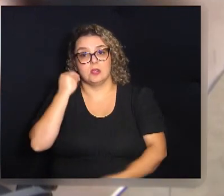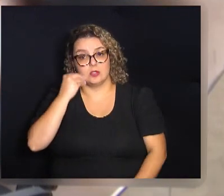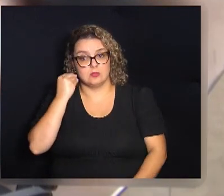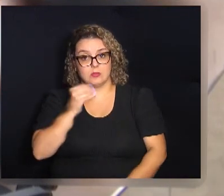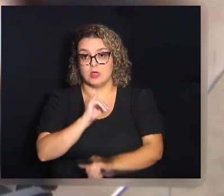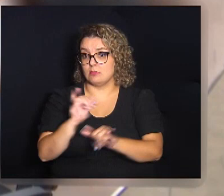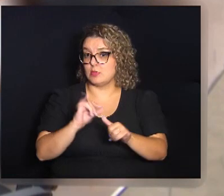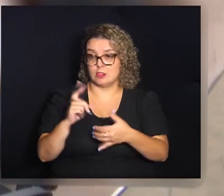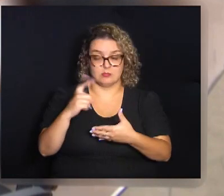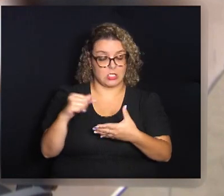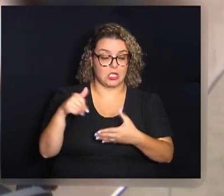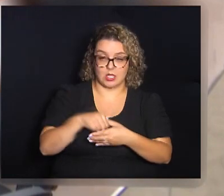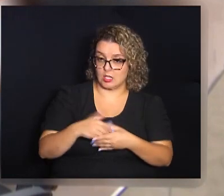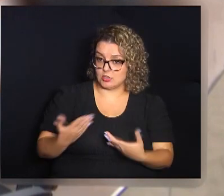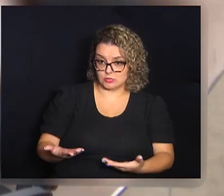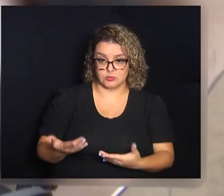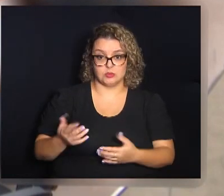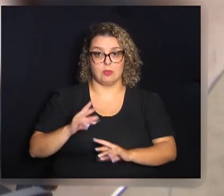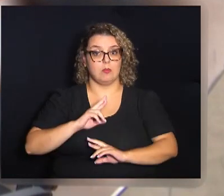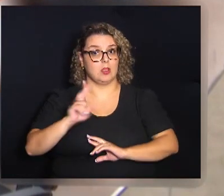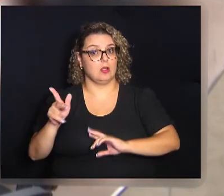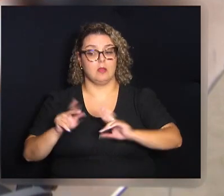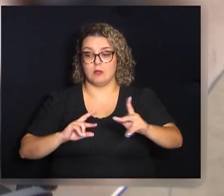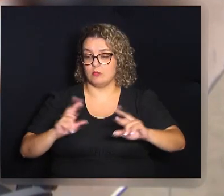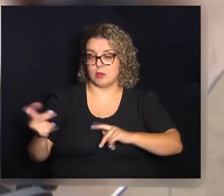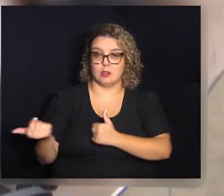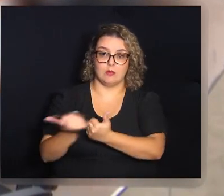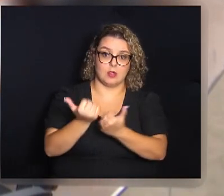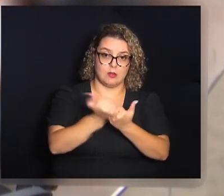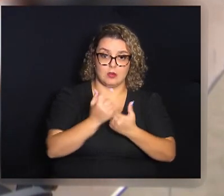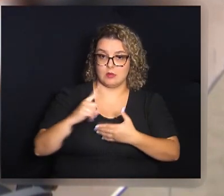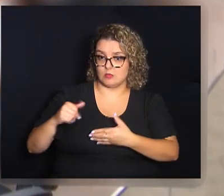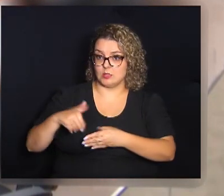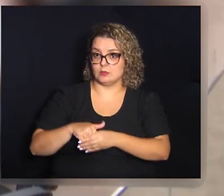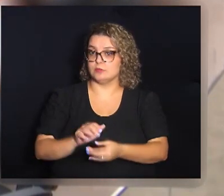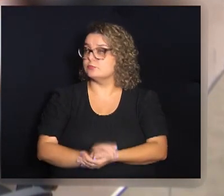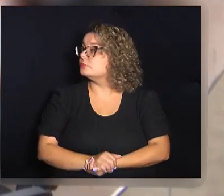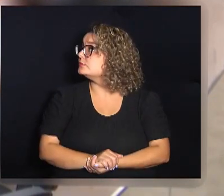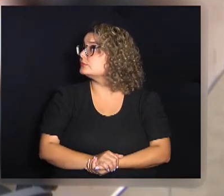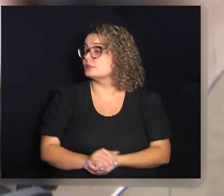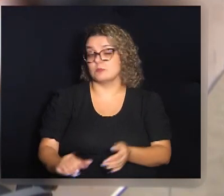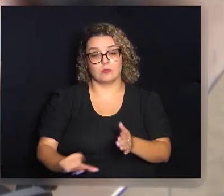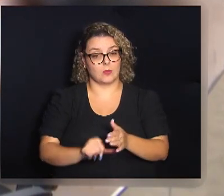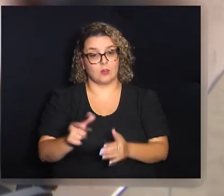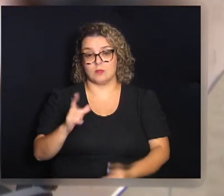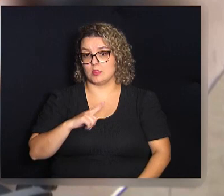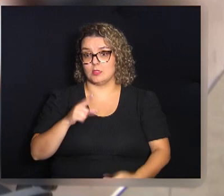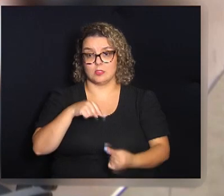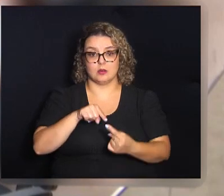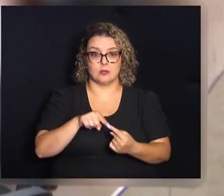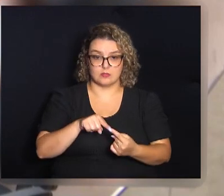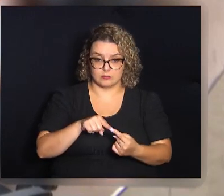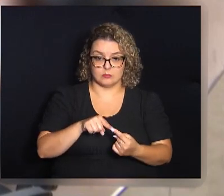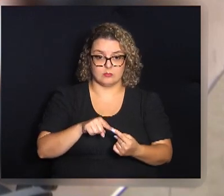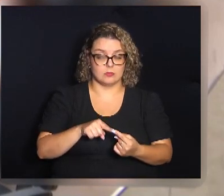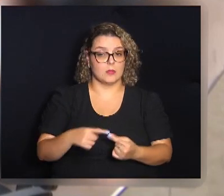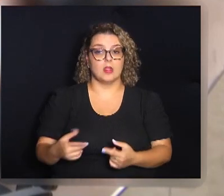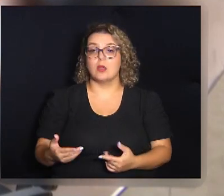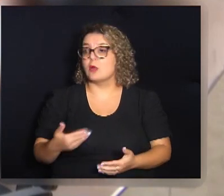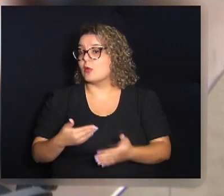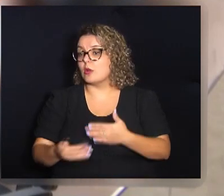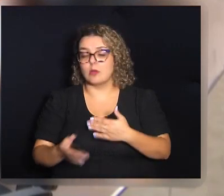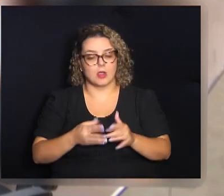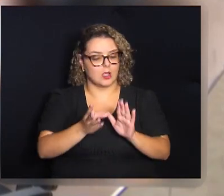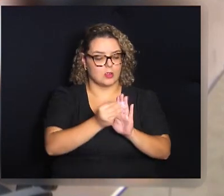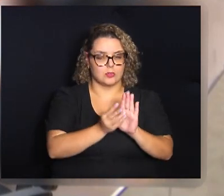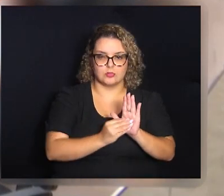campanhas eleitorais para diferentes cargos eletivos. Primeiro, precisa ter um objetivo. Vale para o conteúdo que você vai postar,